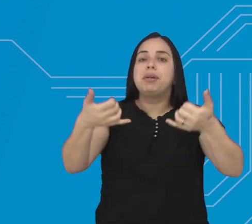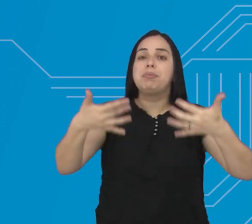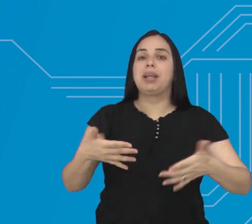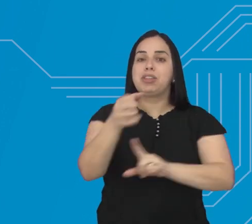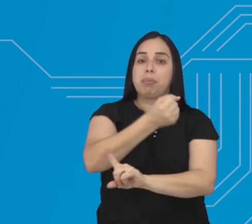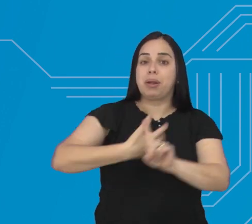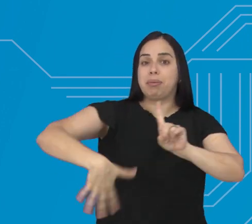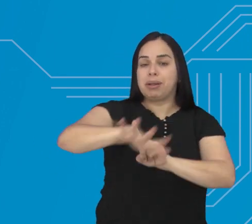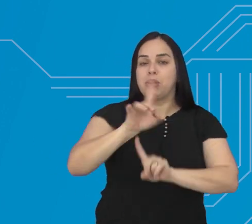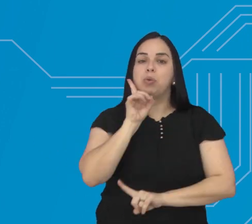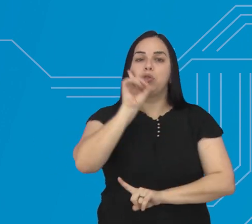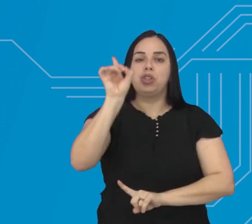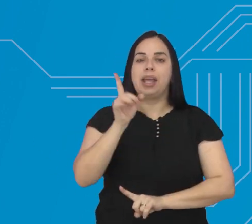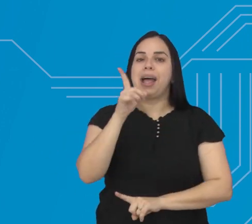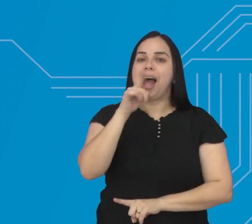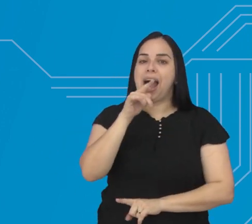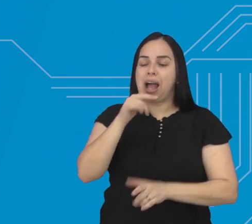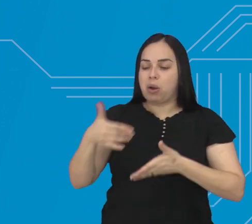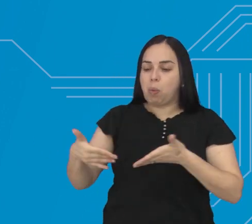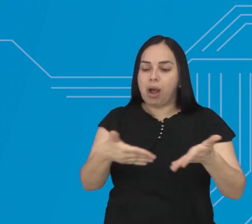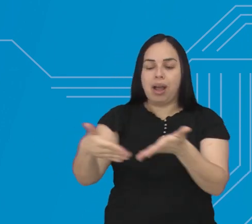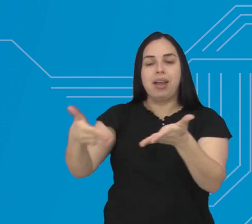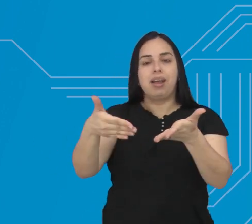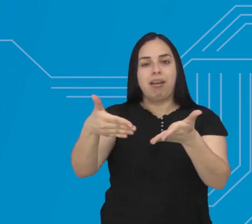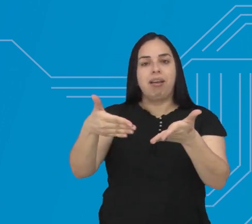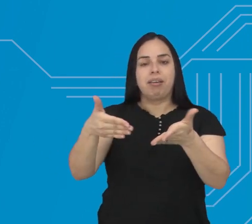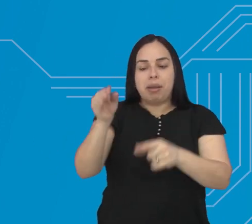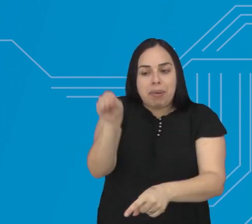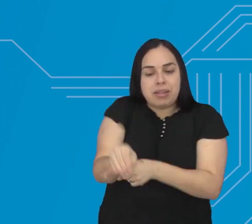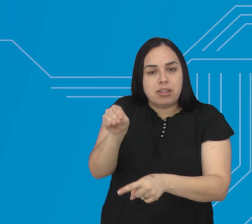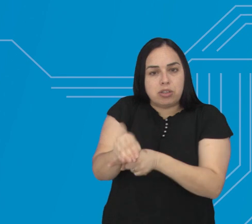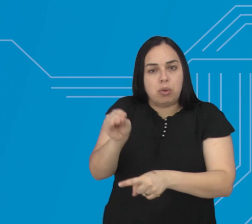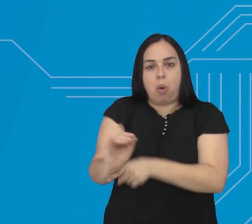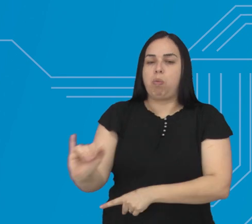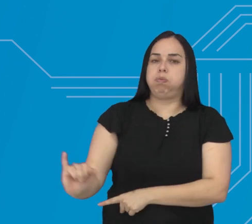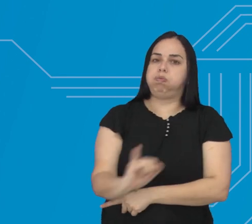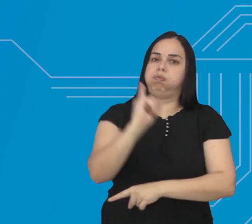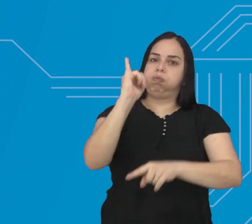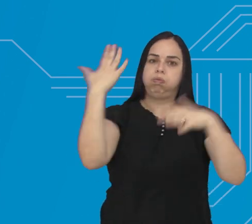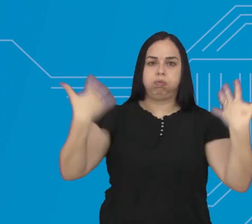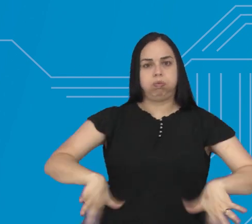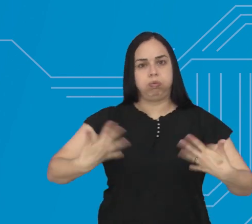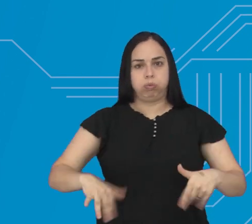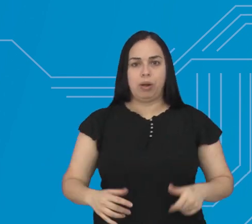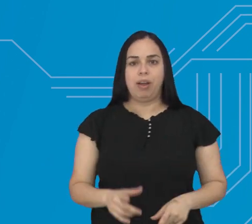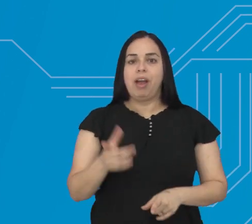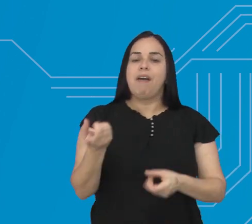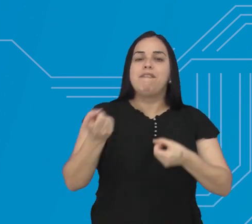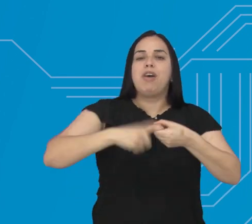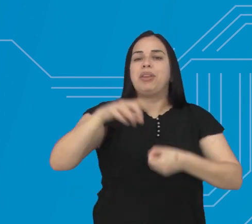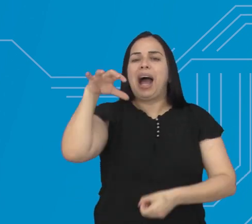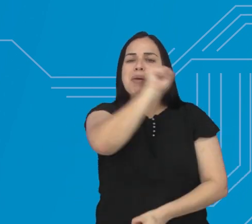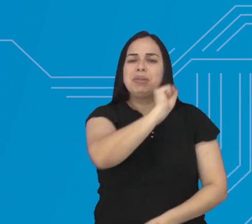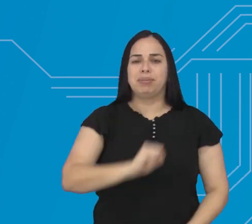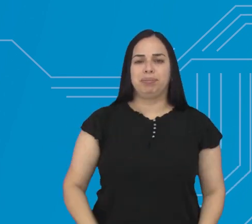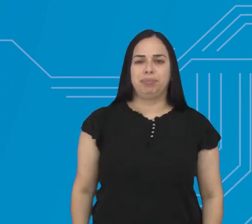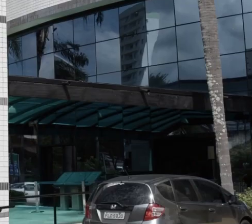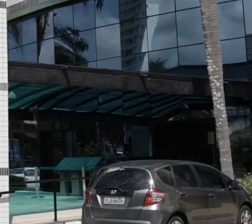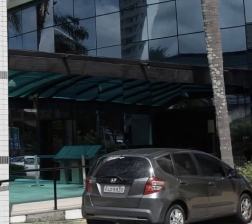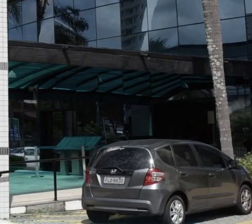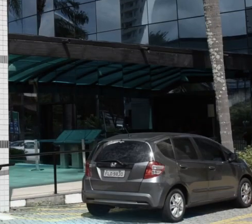falar de meio ambiente. O Dia da Água reforça a importância do cuidado com esse recurso tão fundamental. A gente volta já